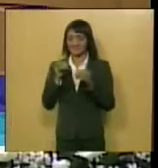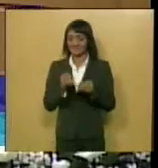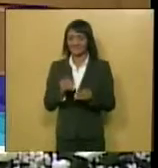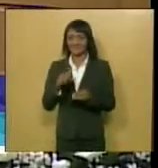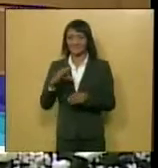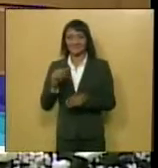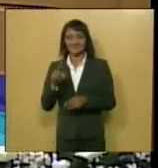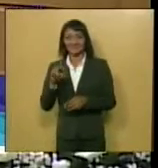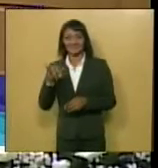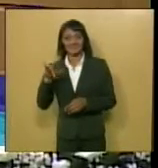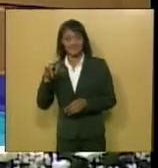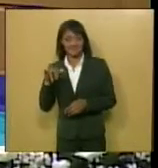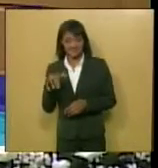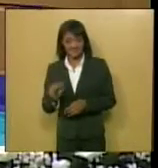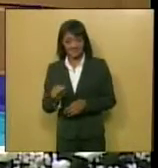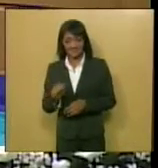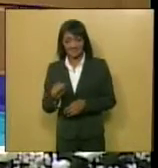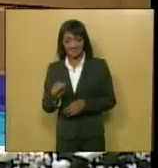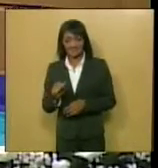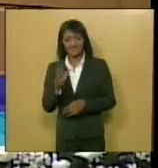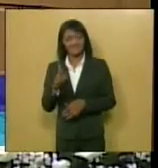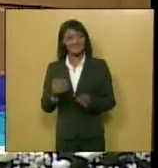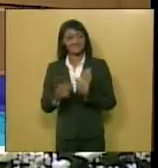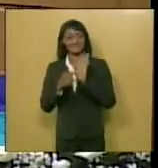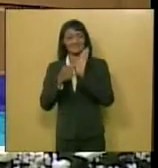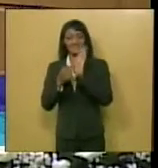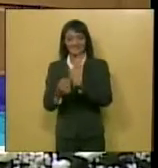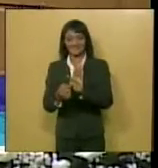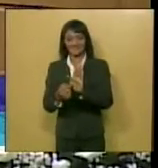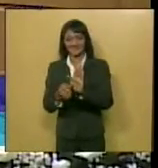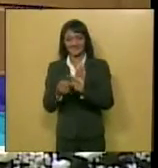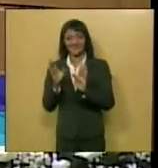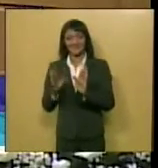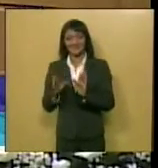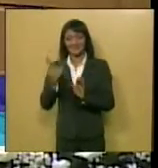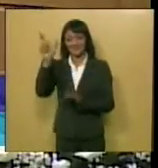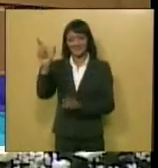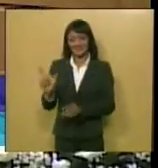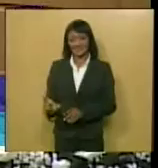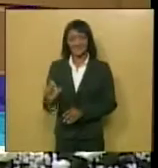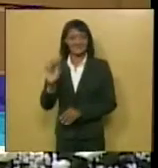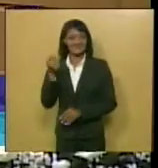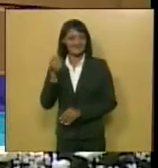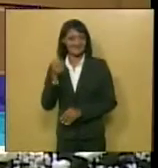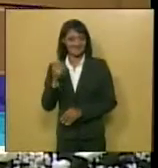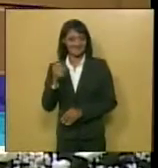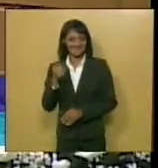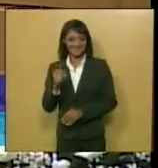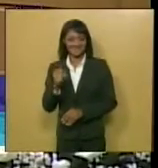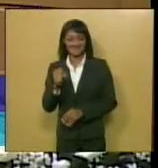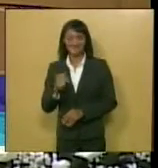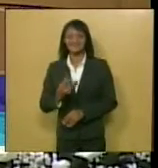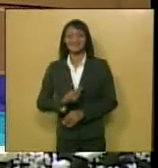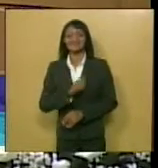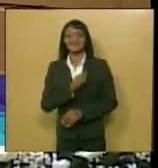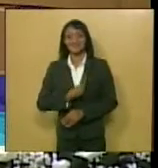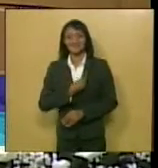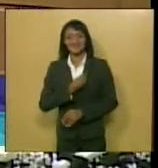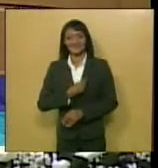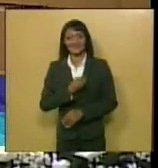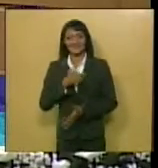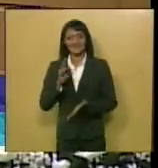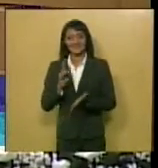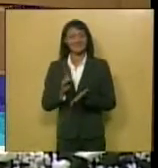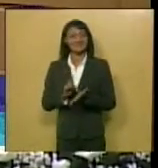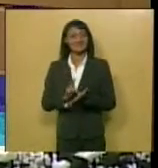Carira. A apresentação desse ilustre sergipano no seio da vida pública teve